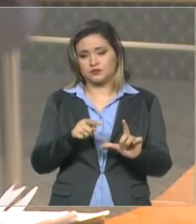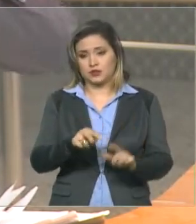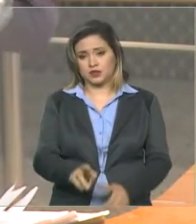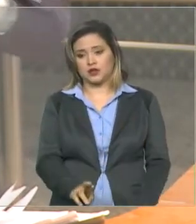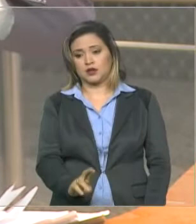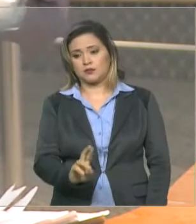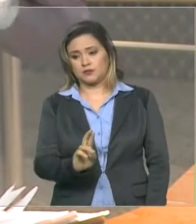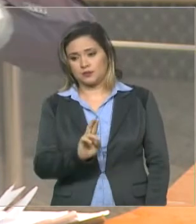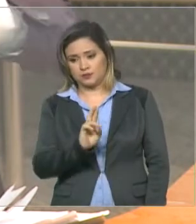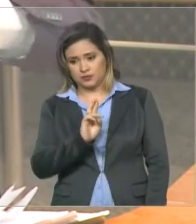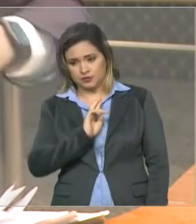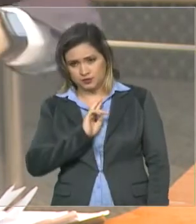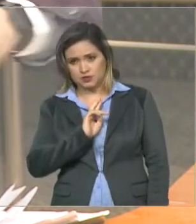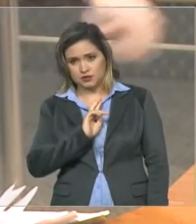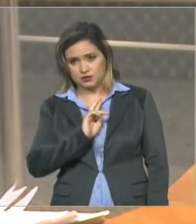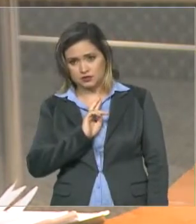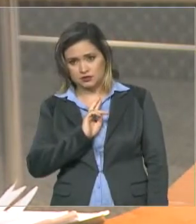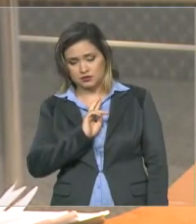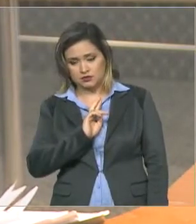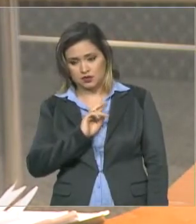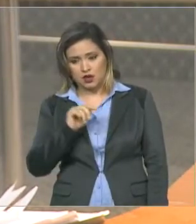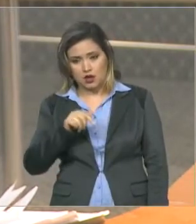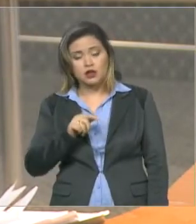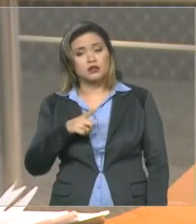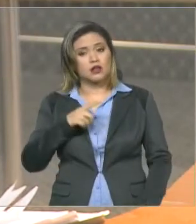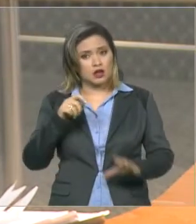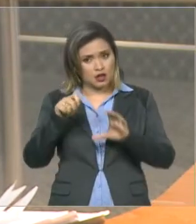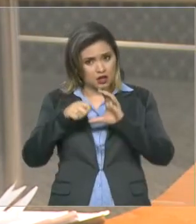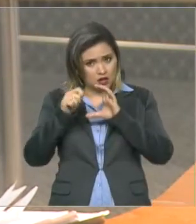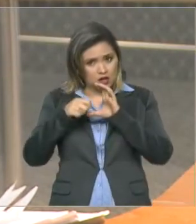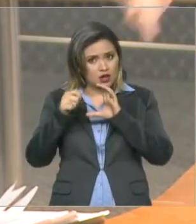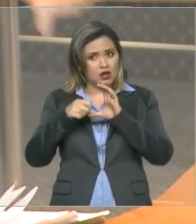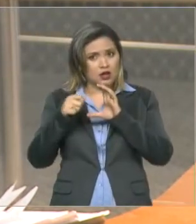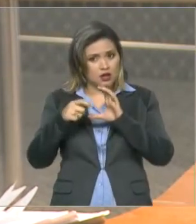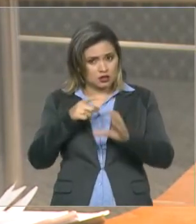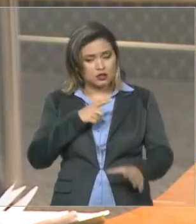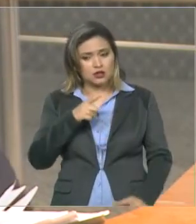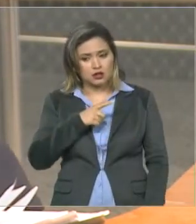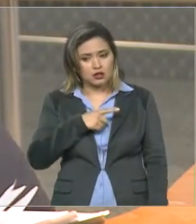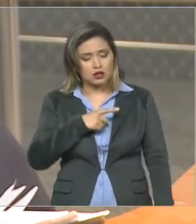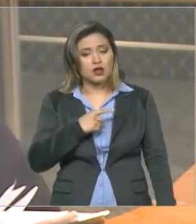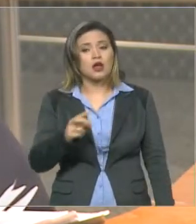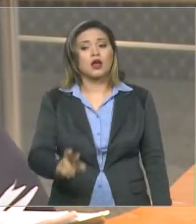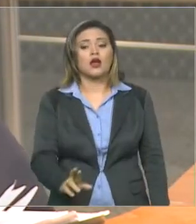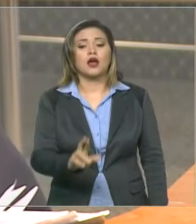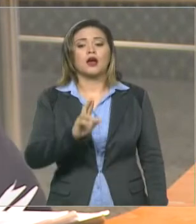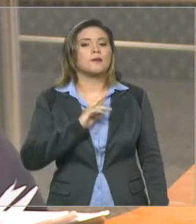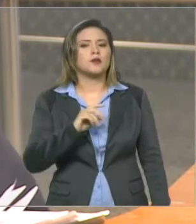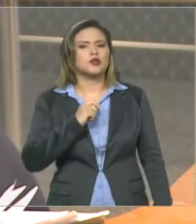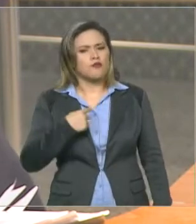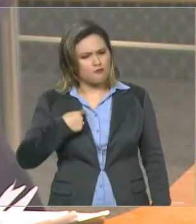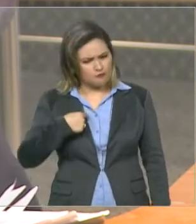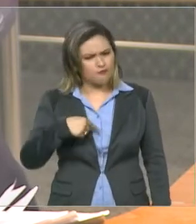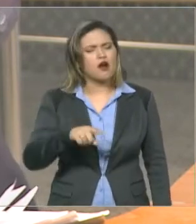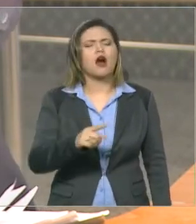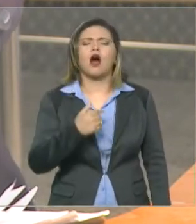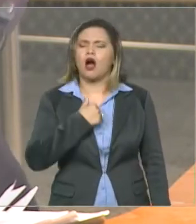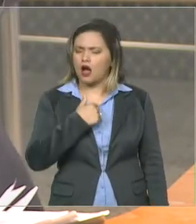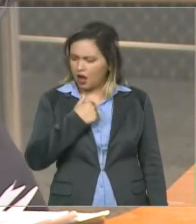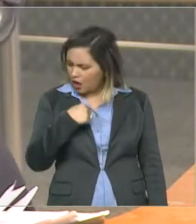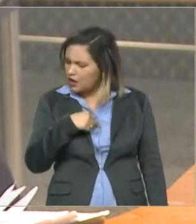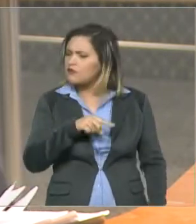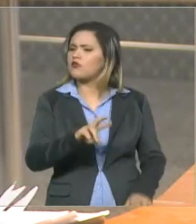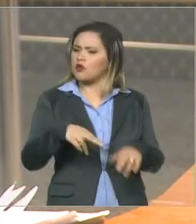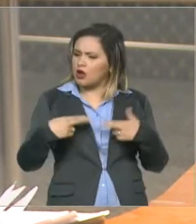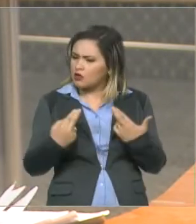respondeu, aqui ao vivo, tudo gravado na Assembleia Legislativa, na TV, que ia participar da audiência pública. E